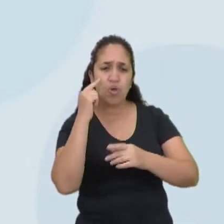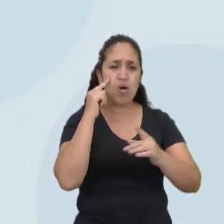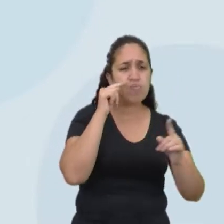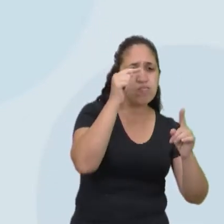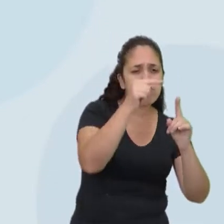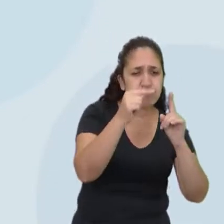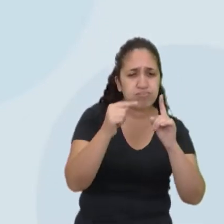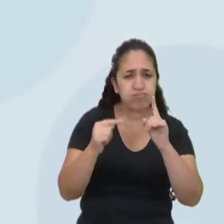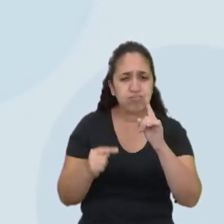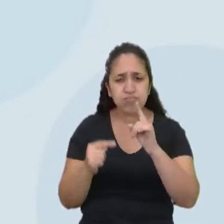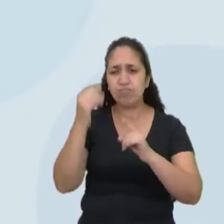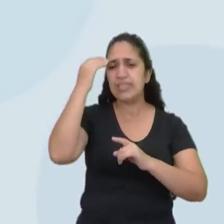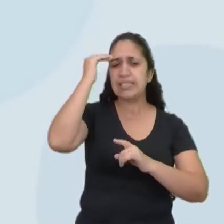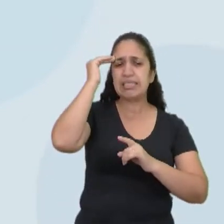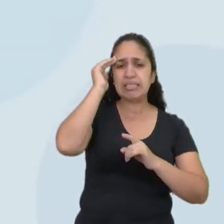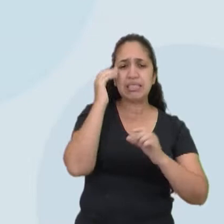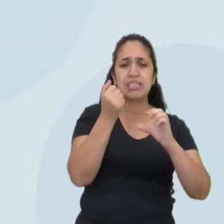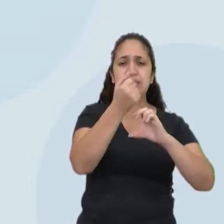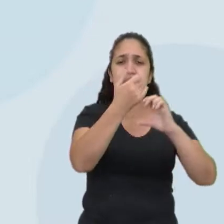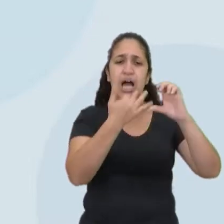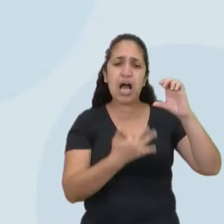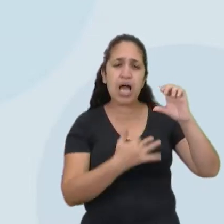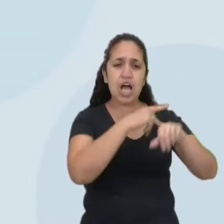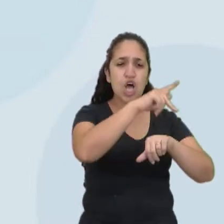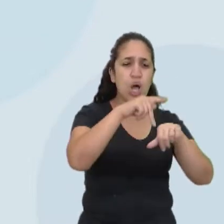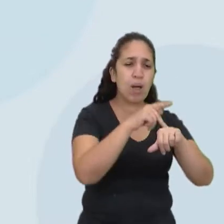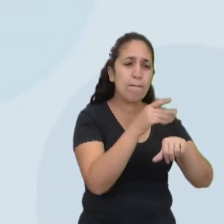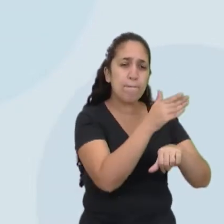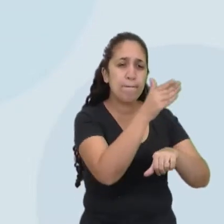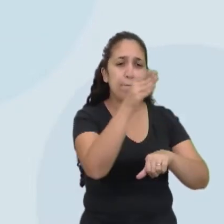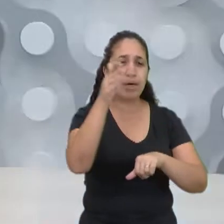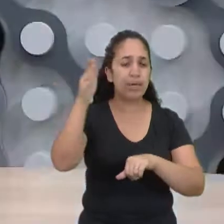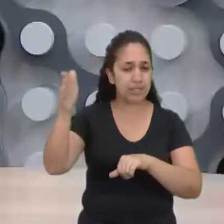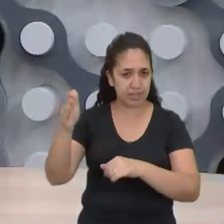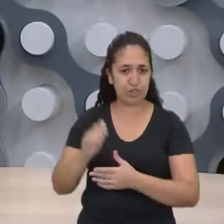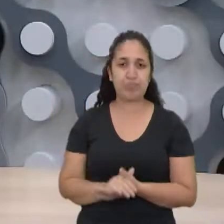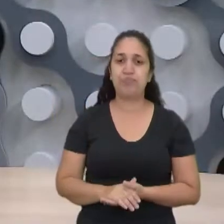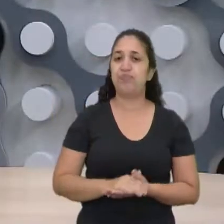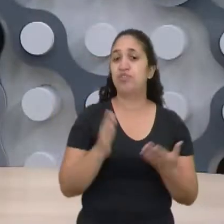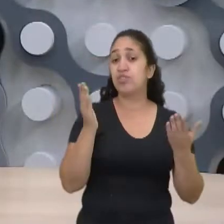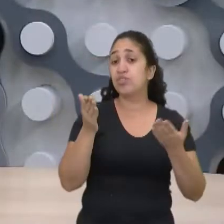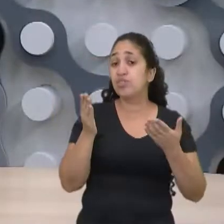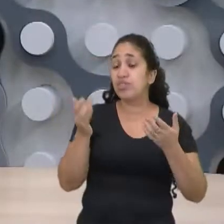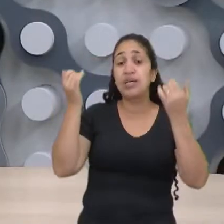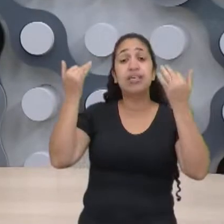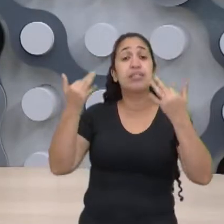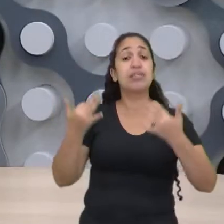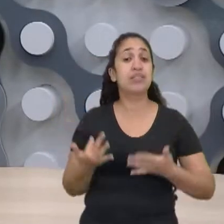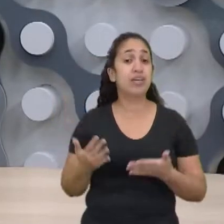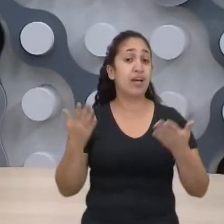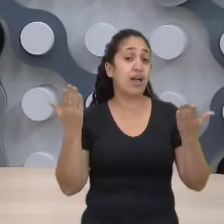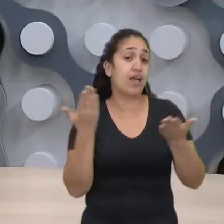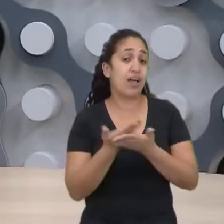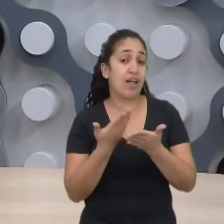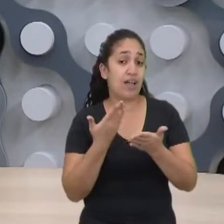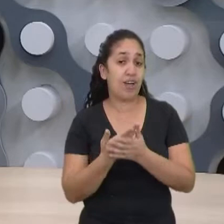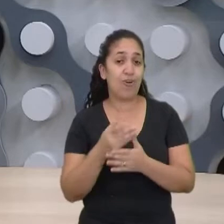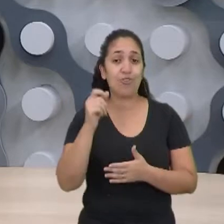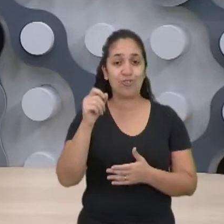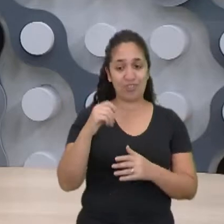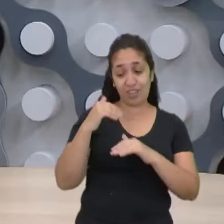entendimento das características dos países. E eu falei para vocês que a gente vai ver muito, né, nessa aula aqui, nesse